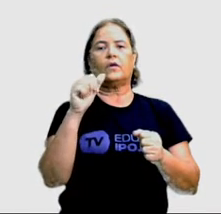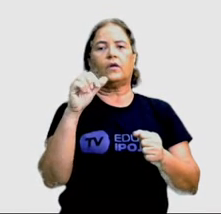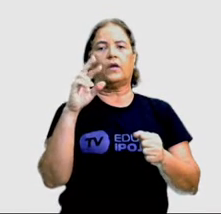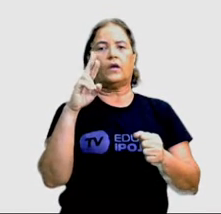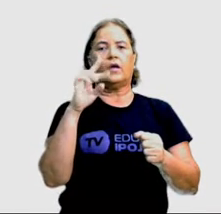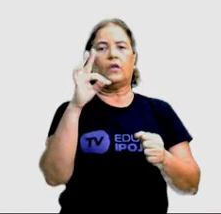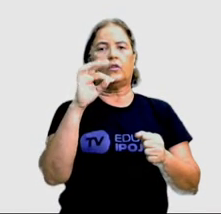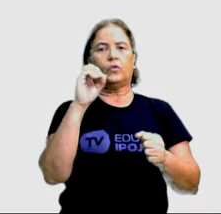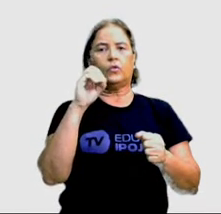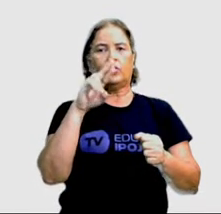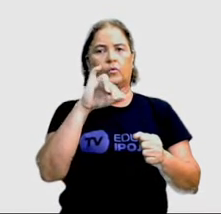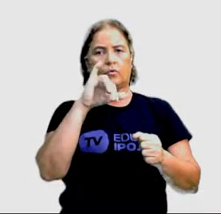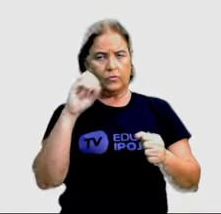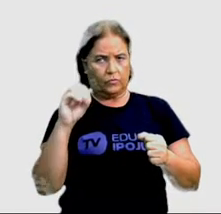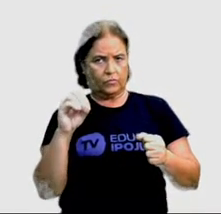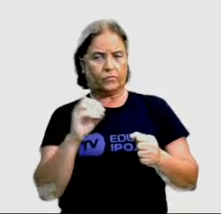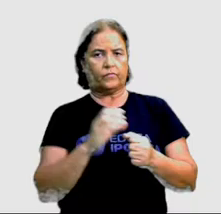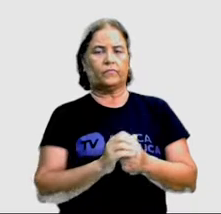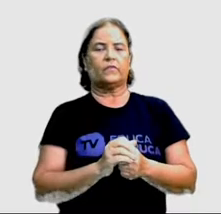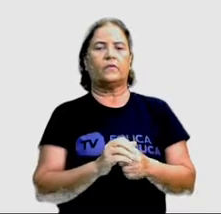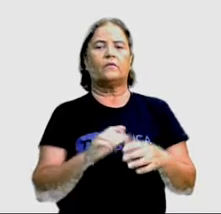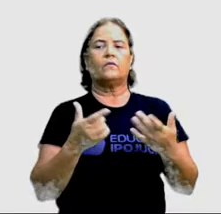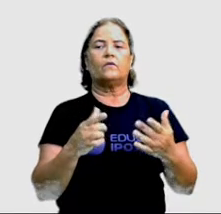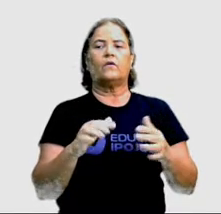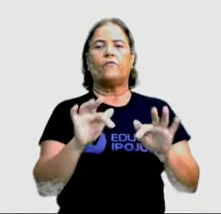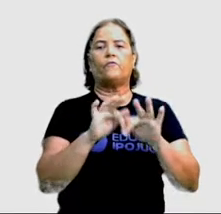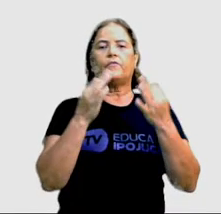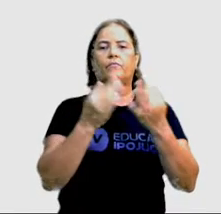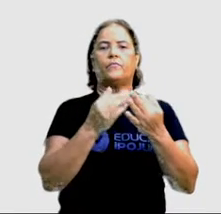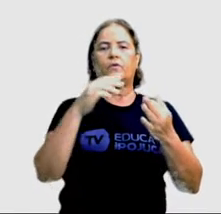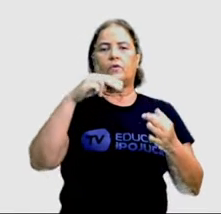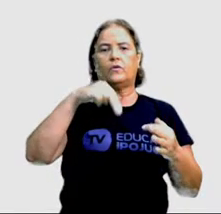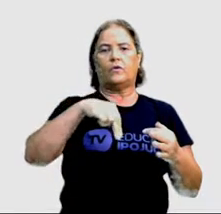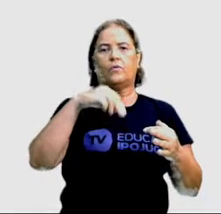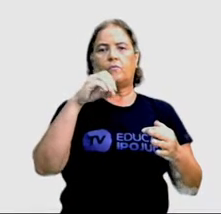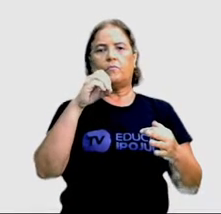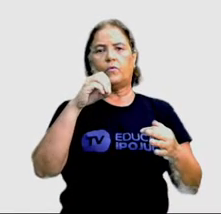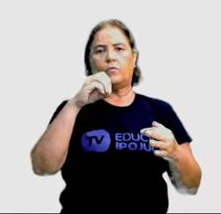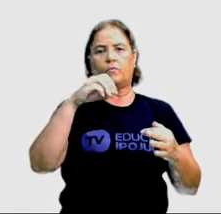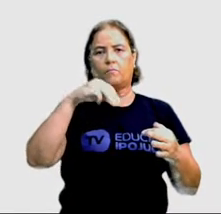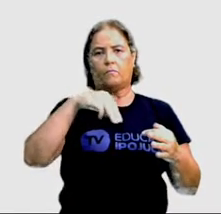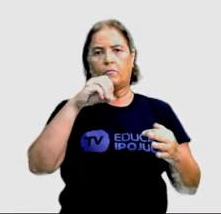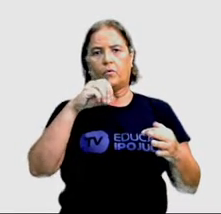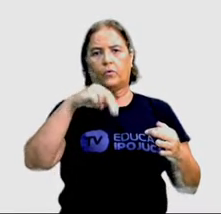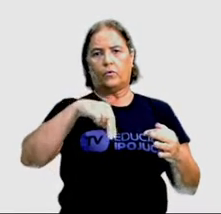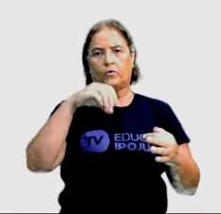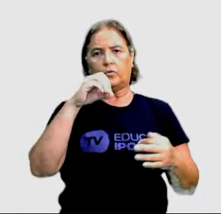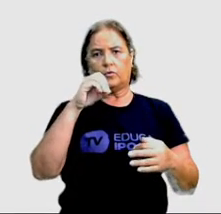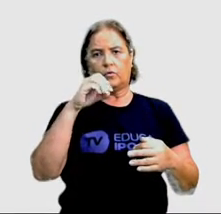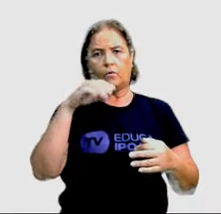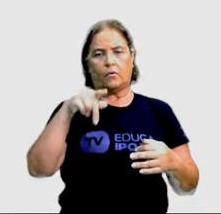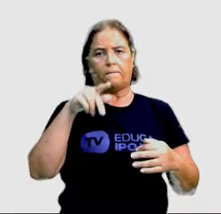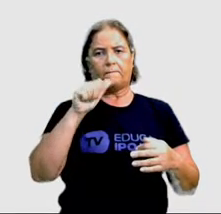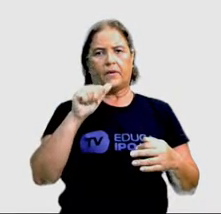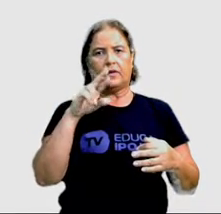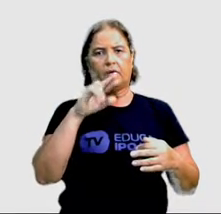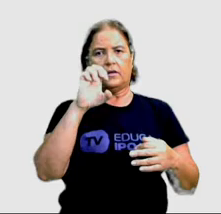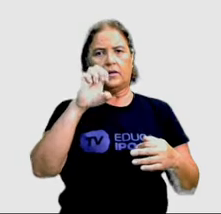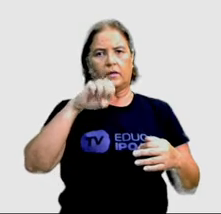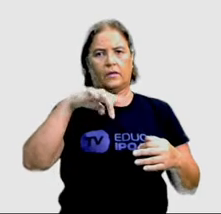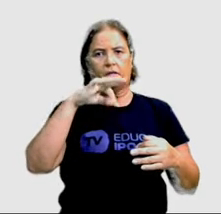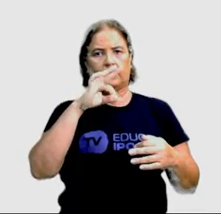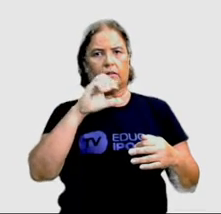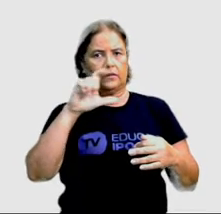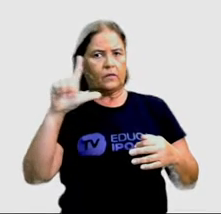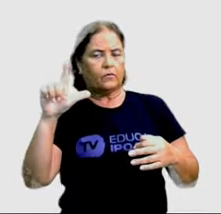A família monoparental. Qualquer um dos pais com seu filho. Mãe solteira e